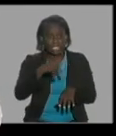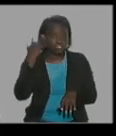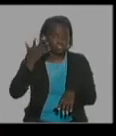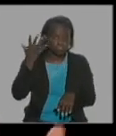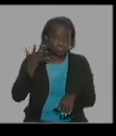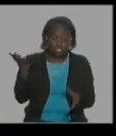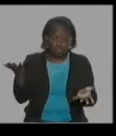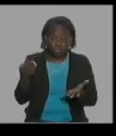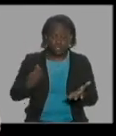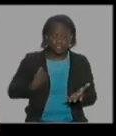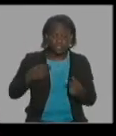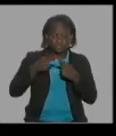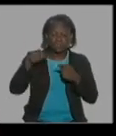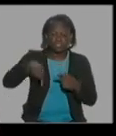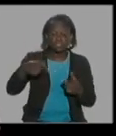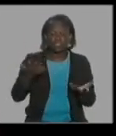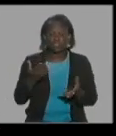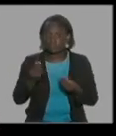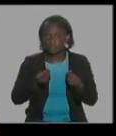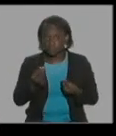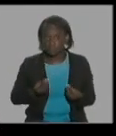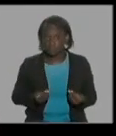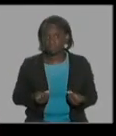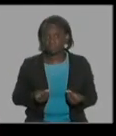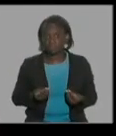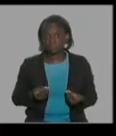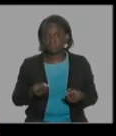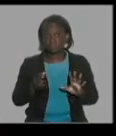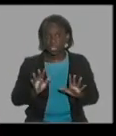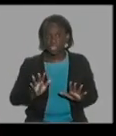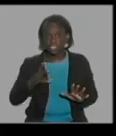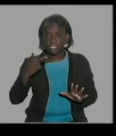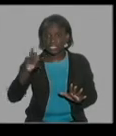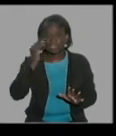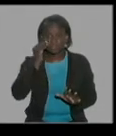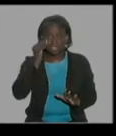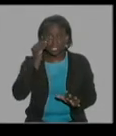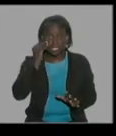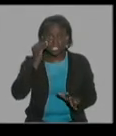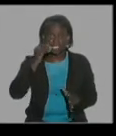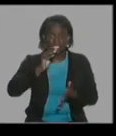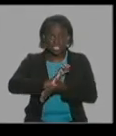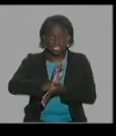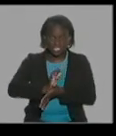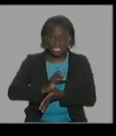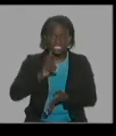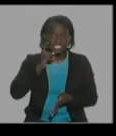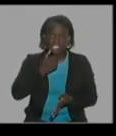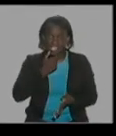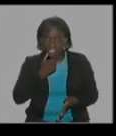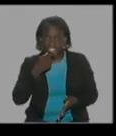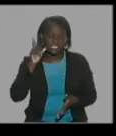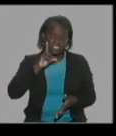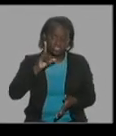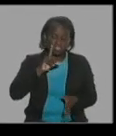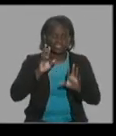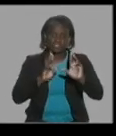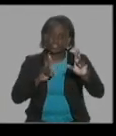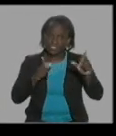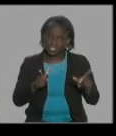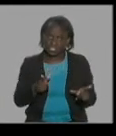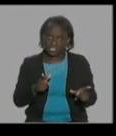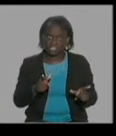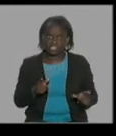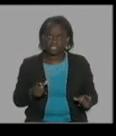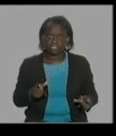do discurso do Fela para a nossa realidade, embora a experiência dele com o racismo na Inglaterra, nos Estados Unidos, tenha